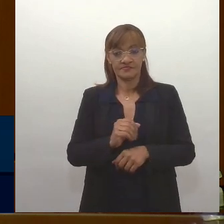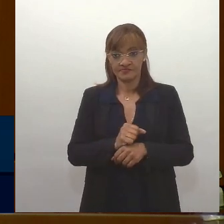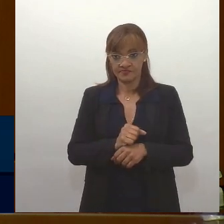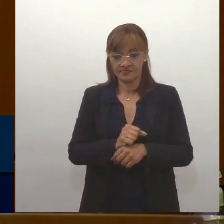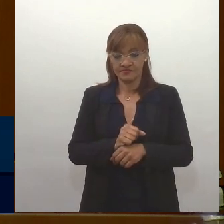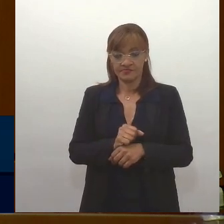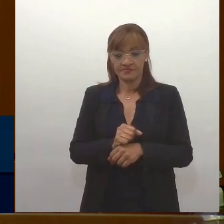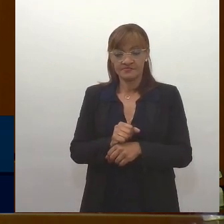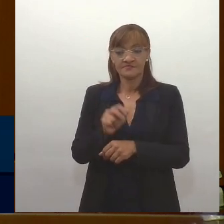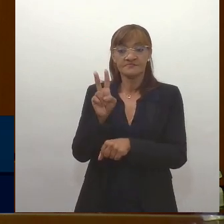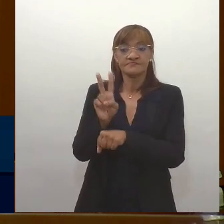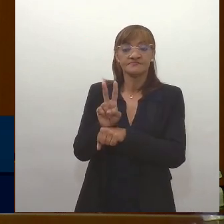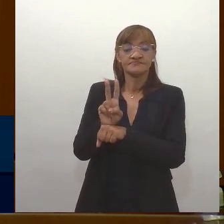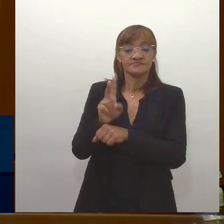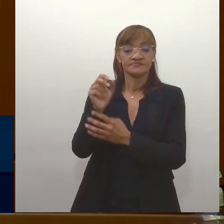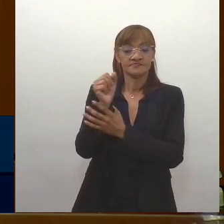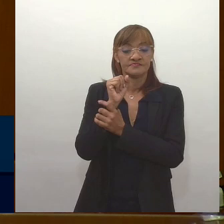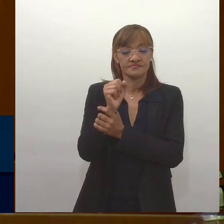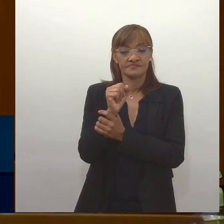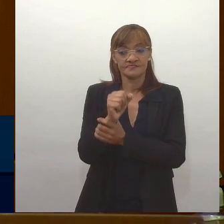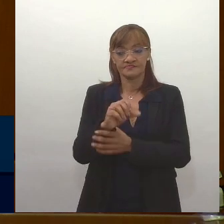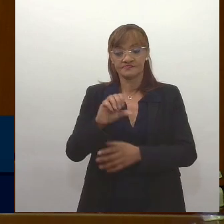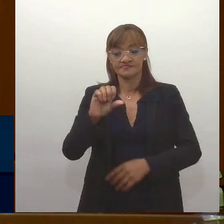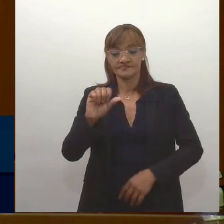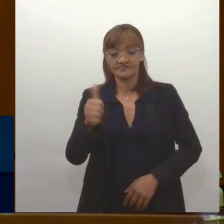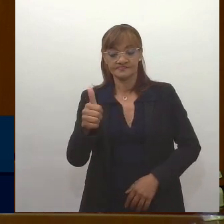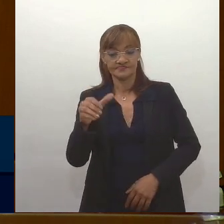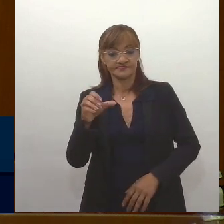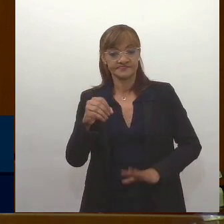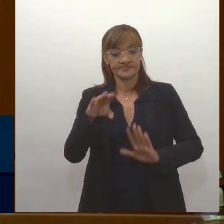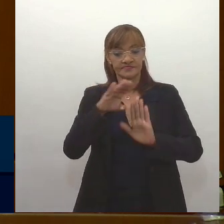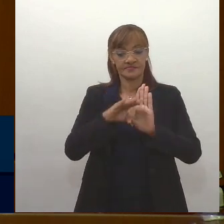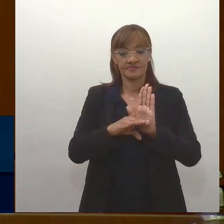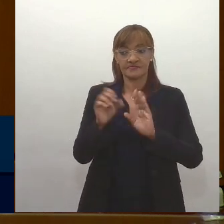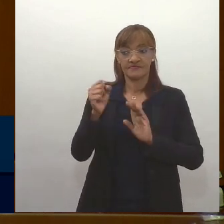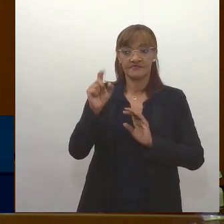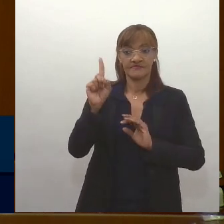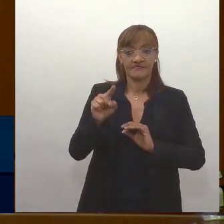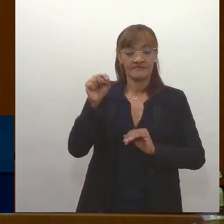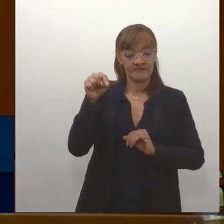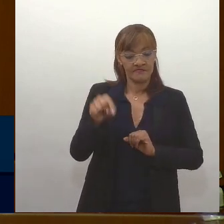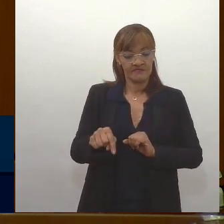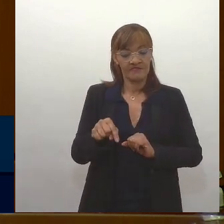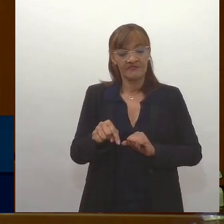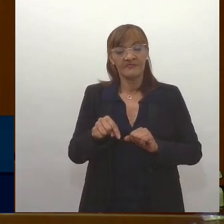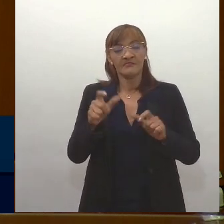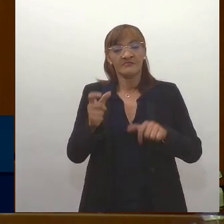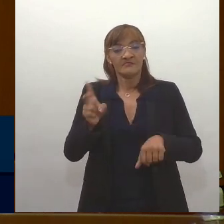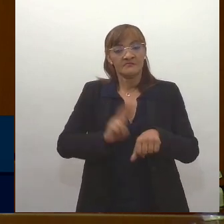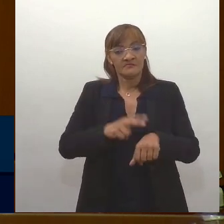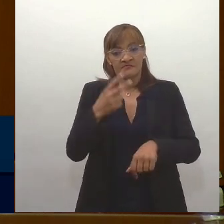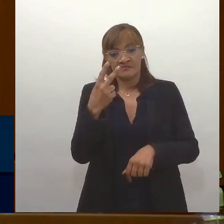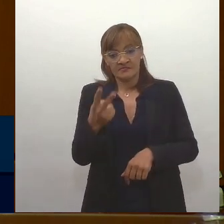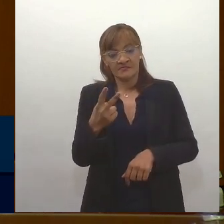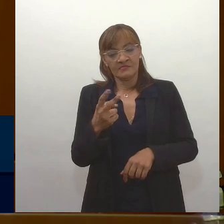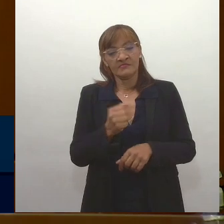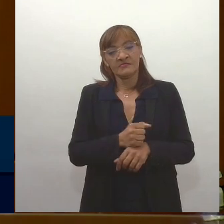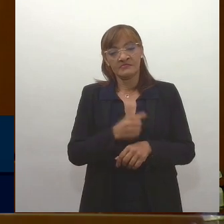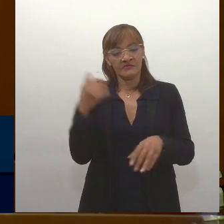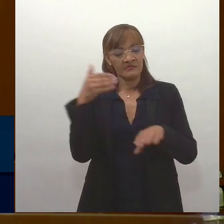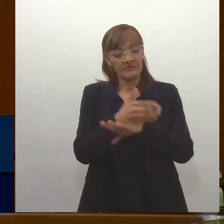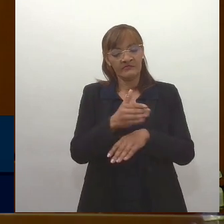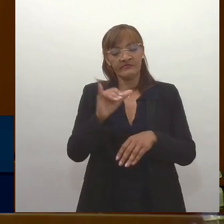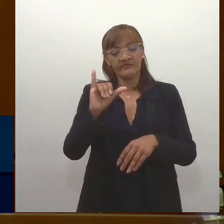10ª edição do programa Sergipe aqui se tornando pela segunda vez em sua história a capital do estado